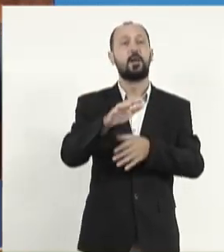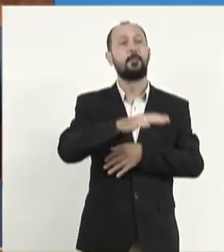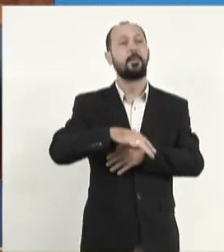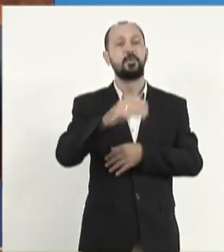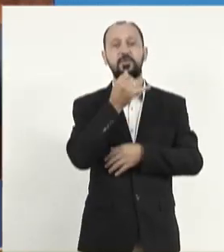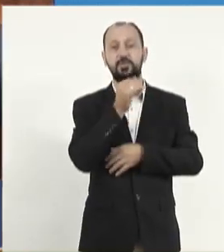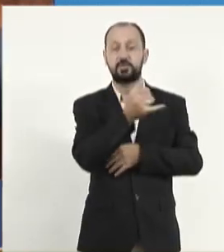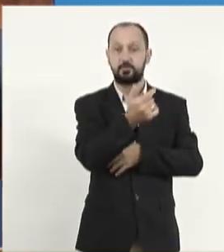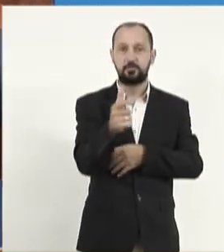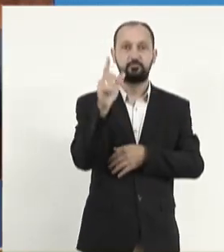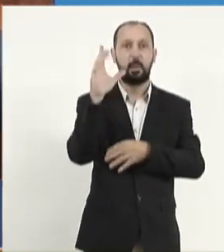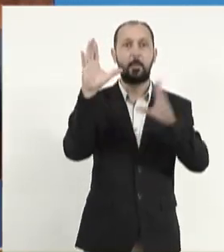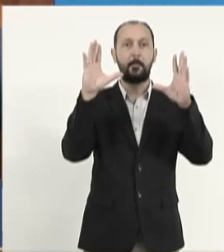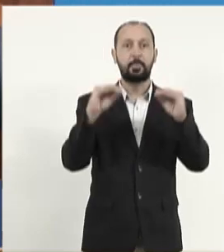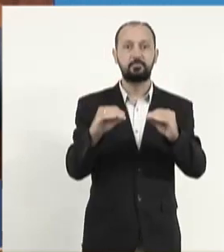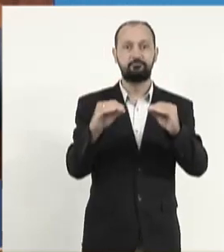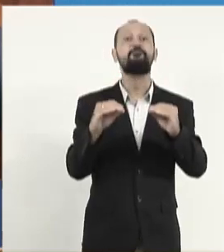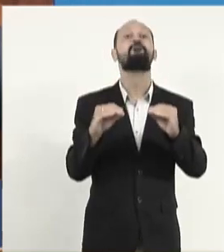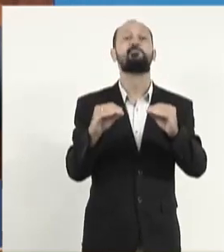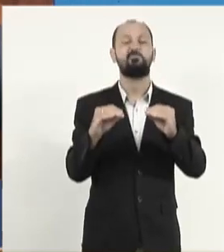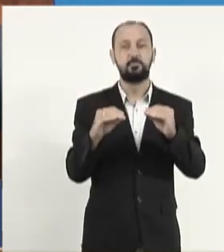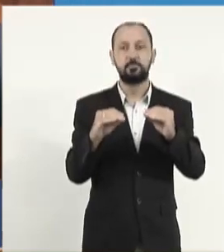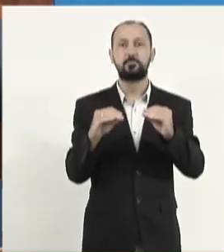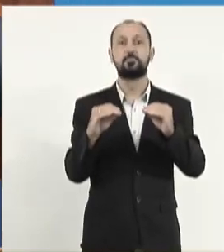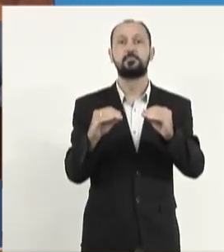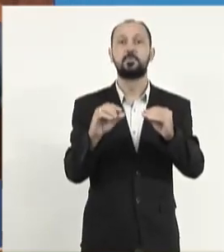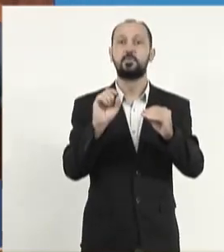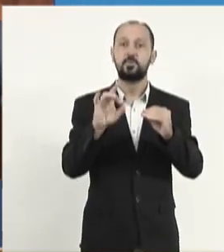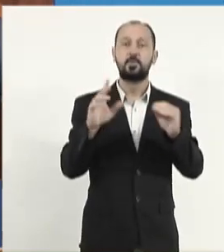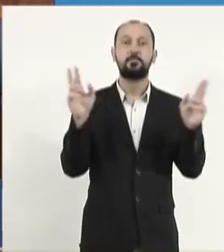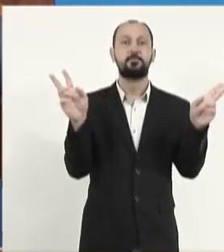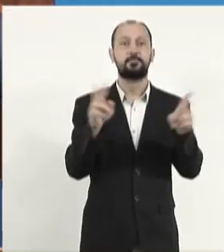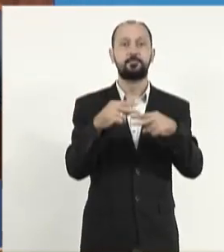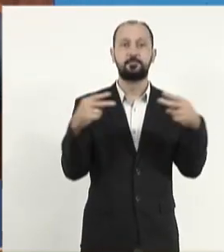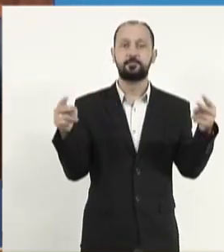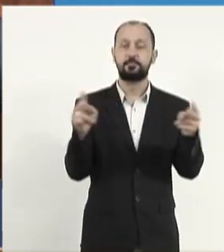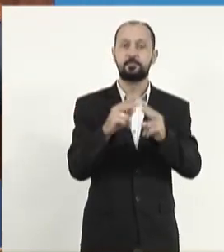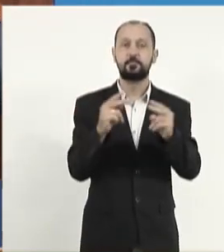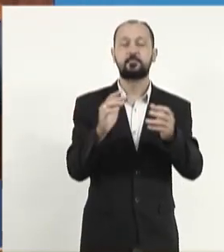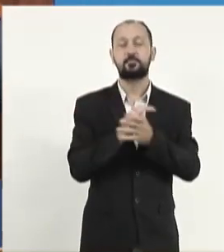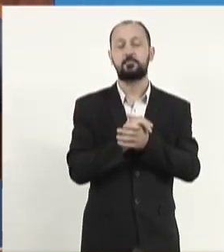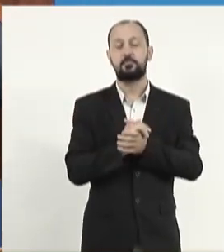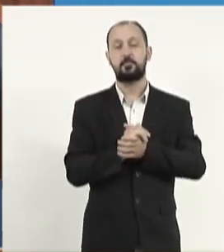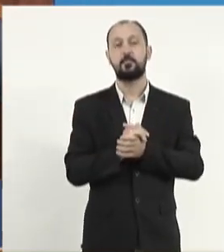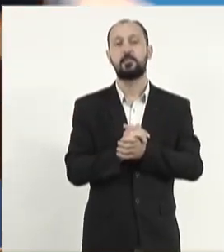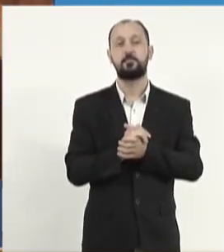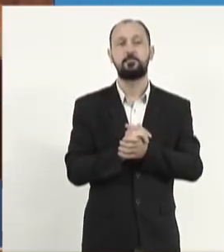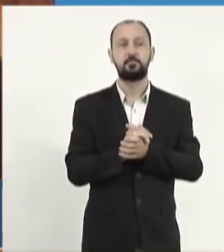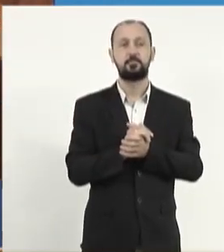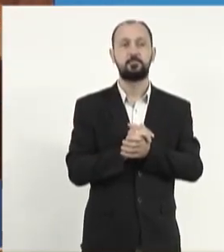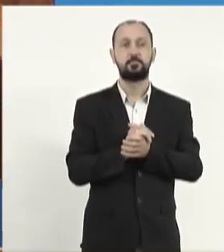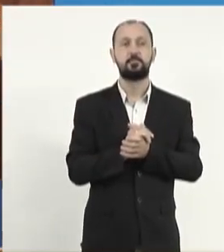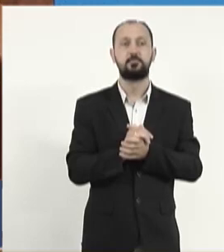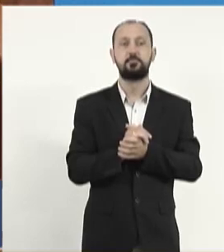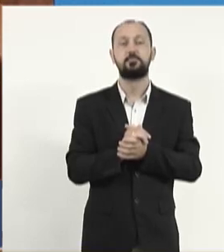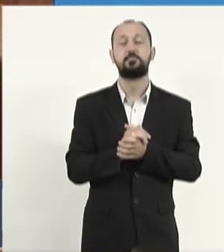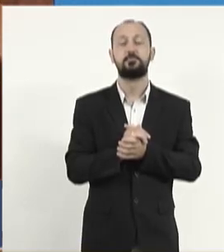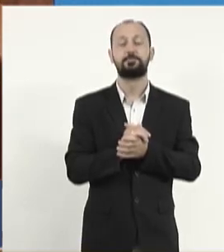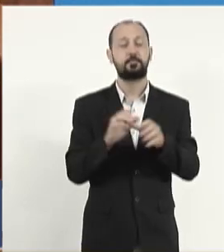sem energia, né? Qualquer vento forte que bate aí. Então, é também sobre